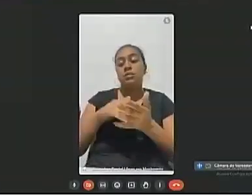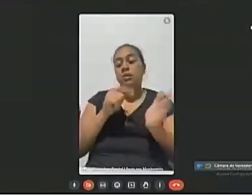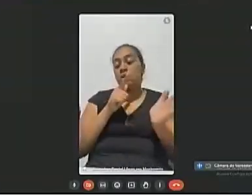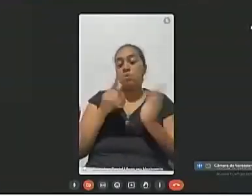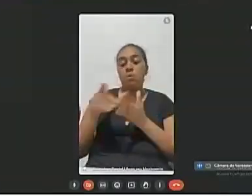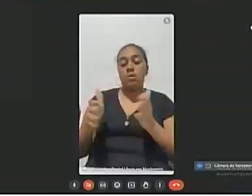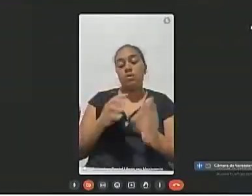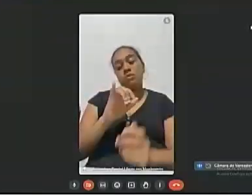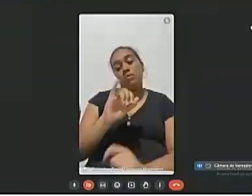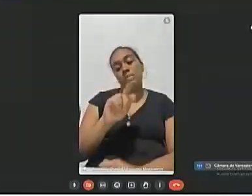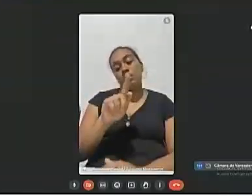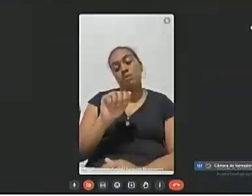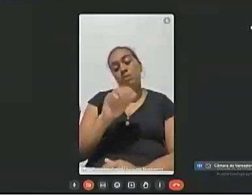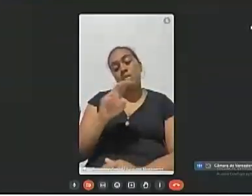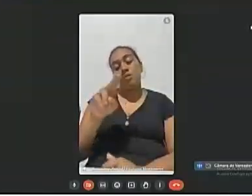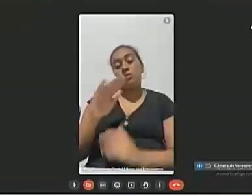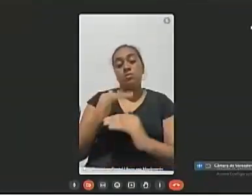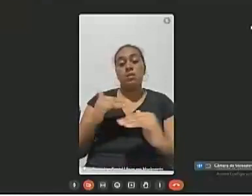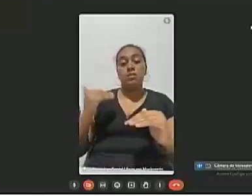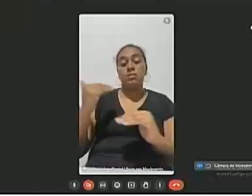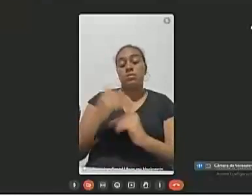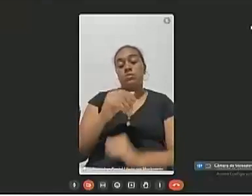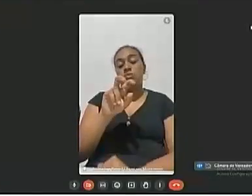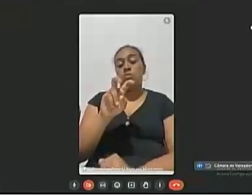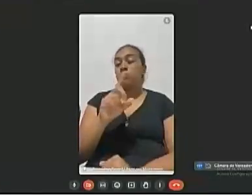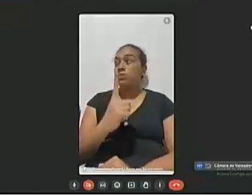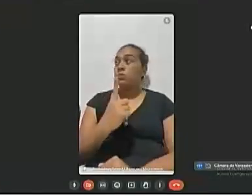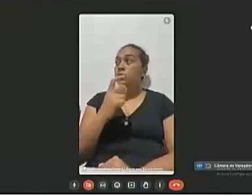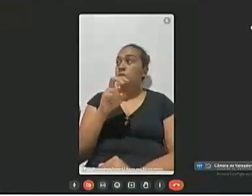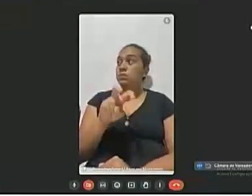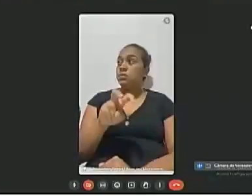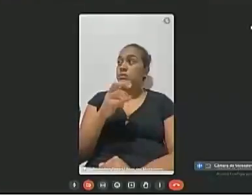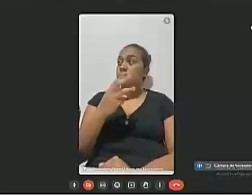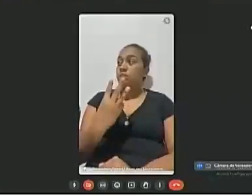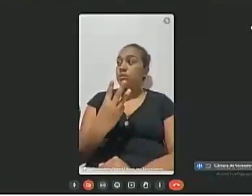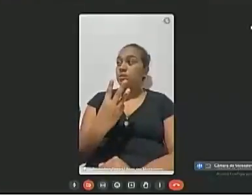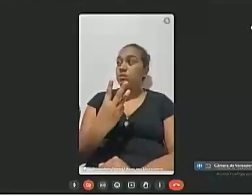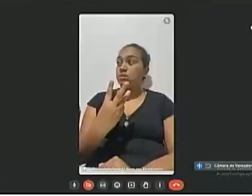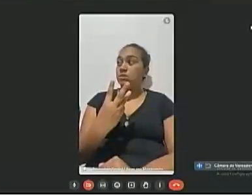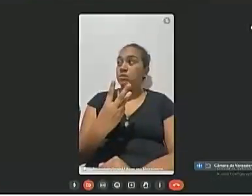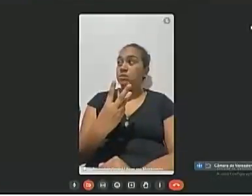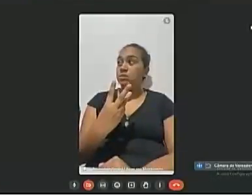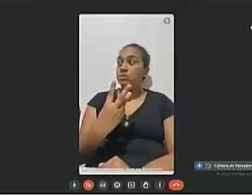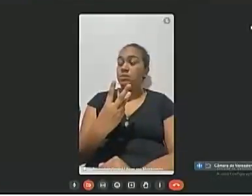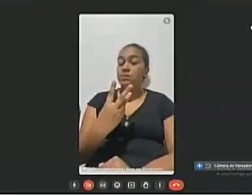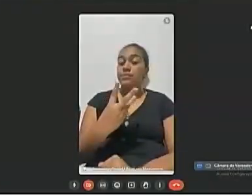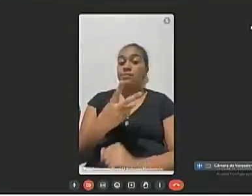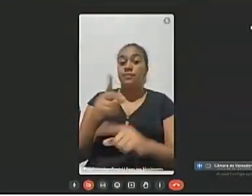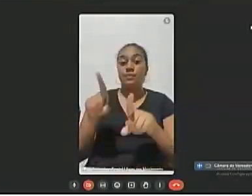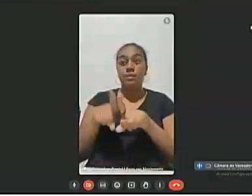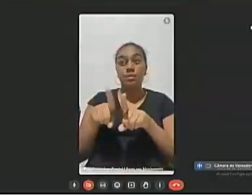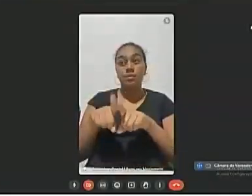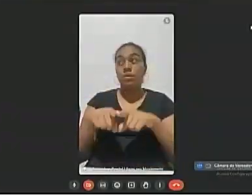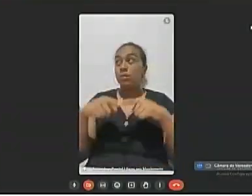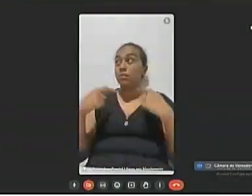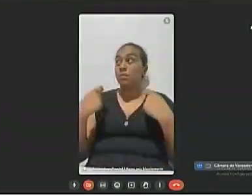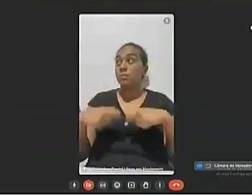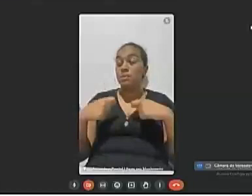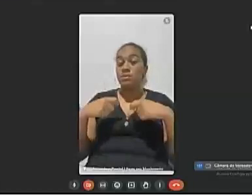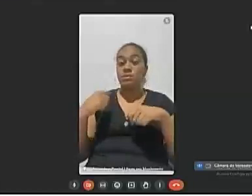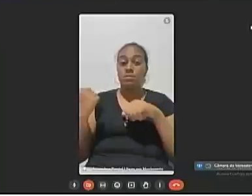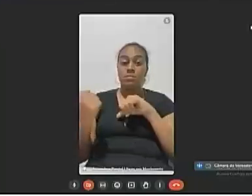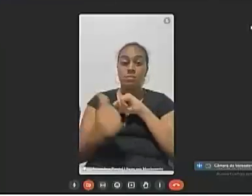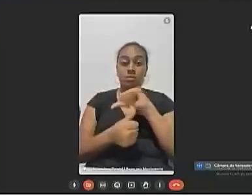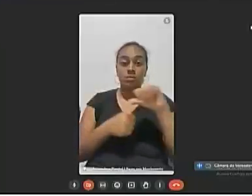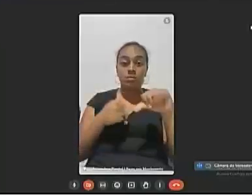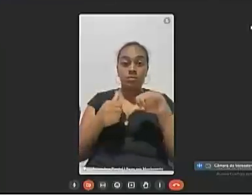um pouco acima da BR-153. Ele fez isso porque ele queria evitar de ter que reformar a ponte do Banhado, porque